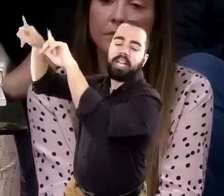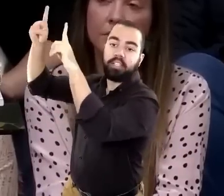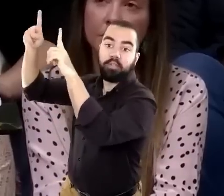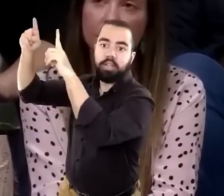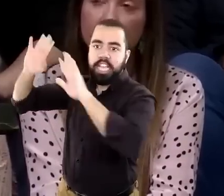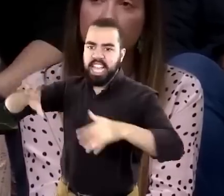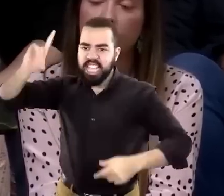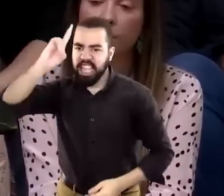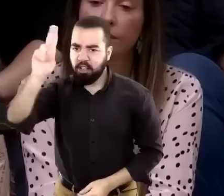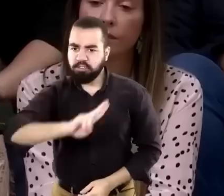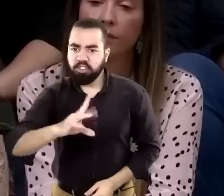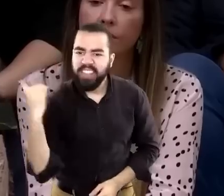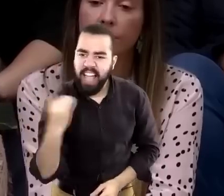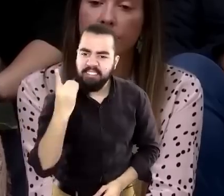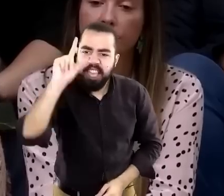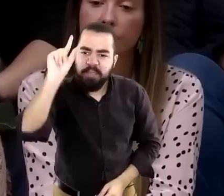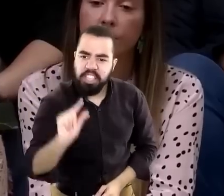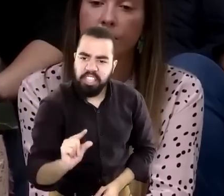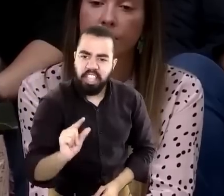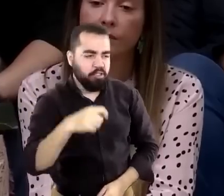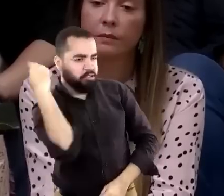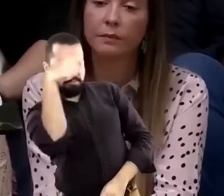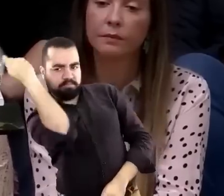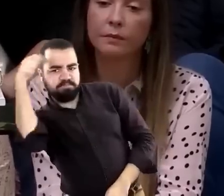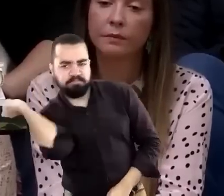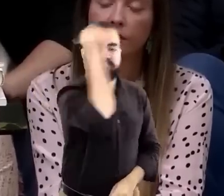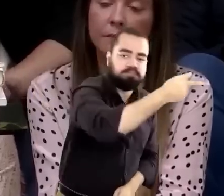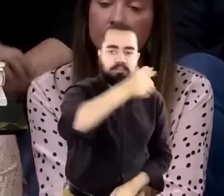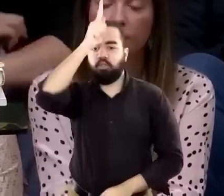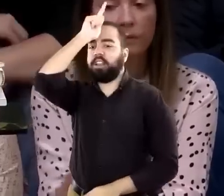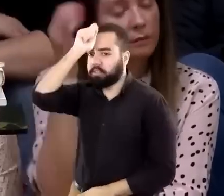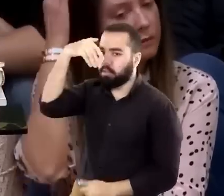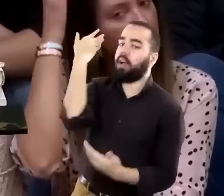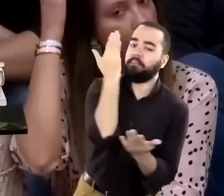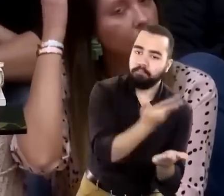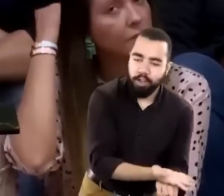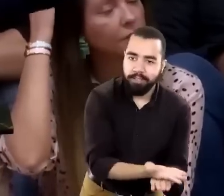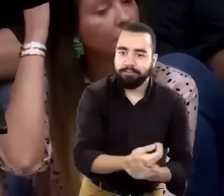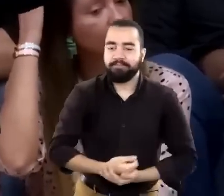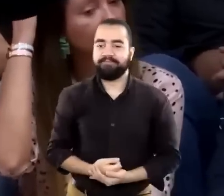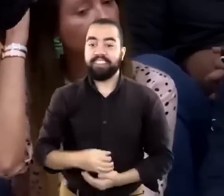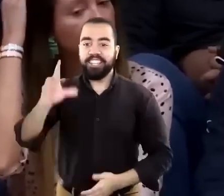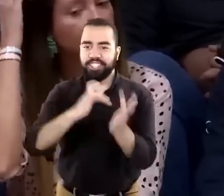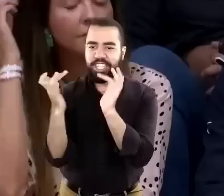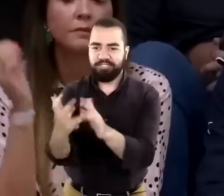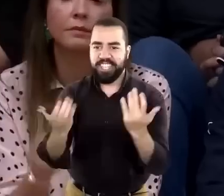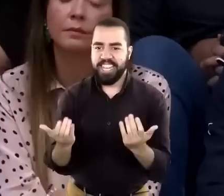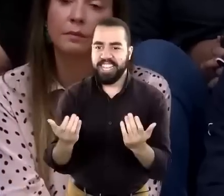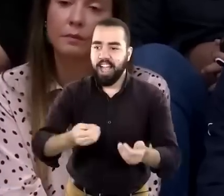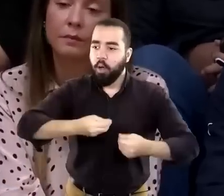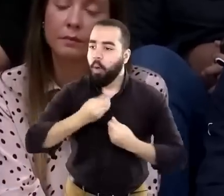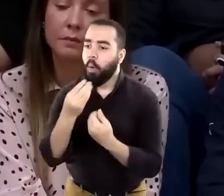e uma pedra. Quando o Senhor Jesus quis alimentar uma multidão, bastou um lanche de um garoto,